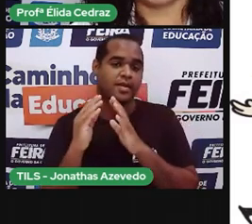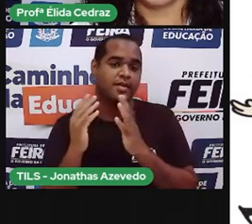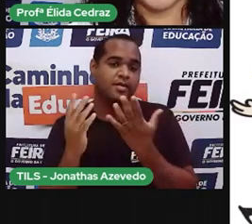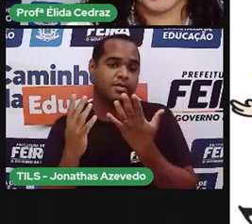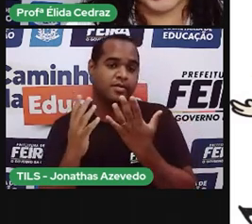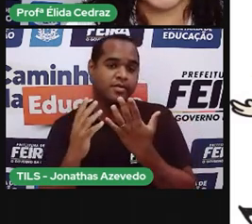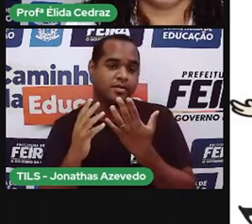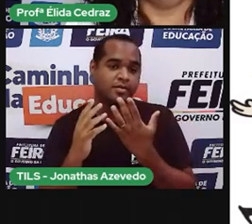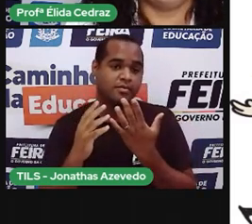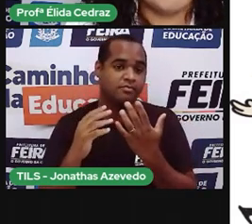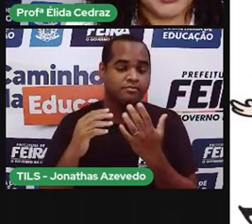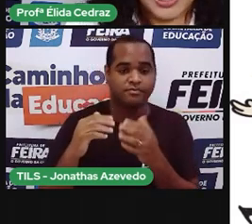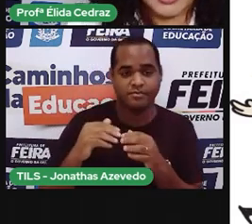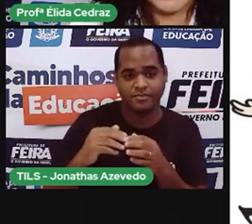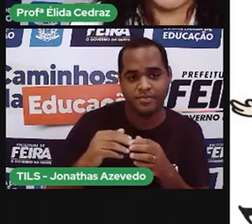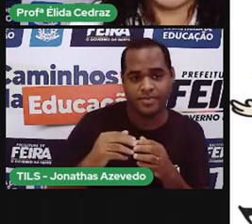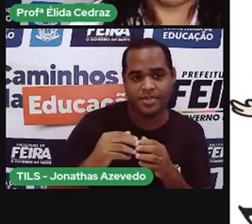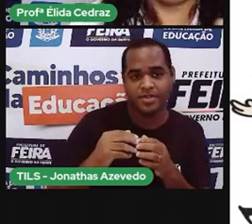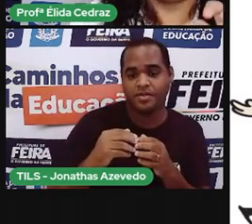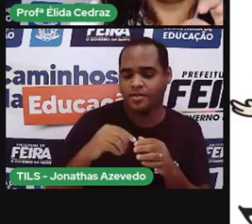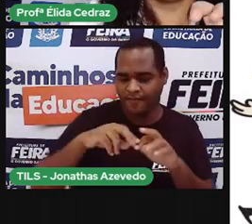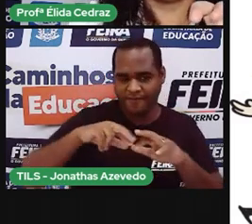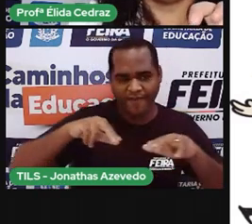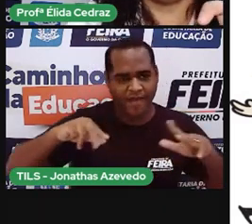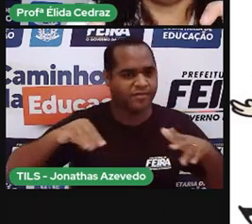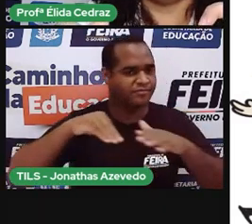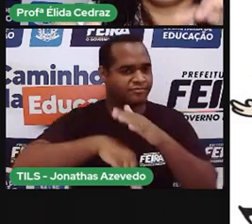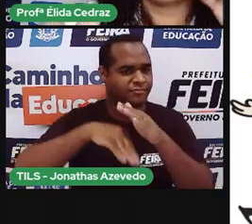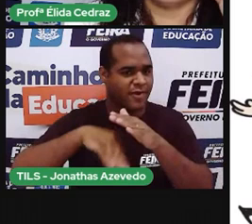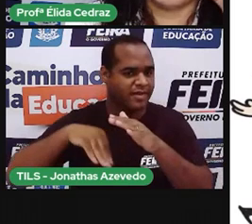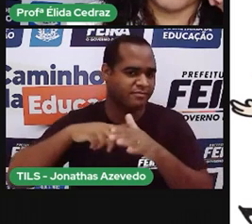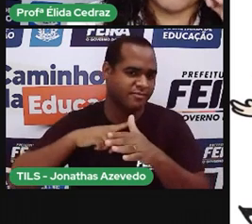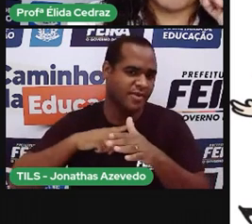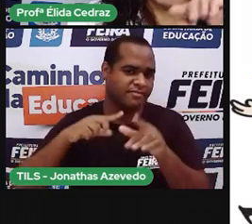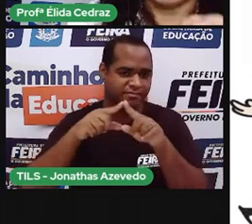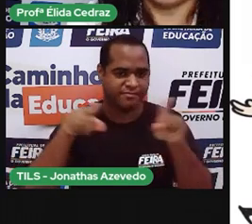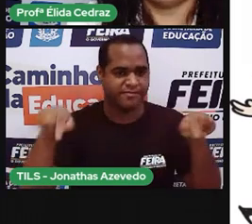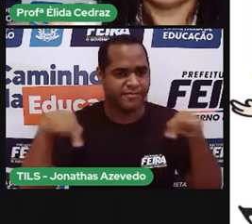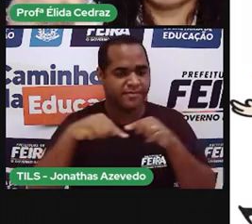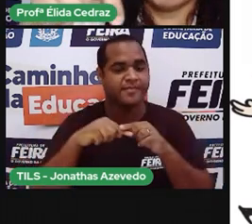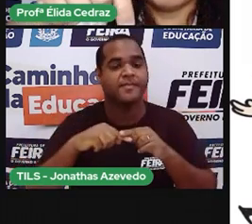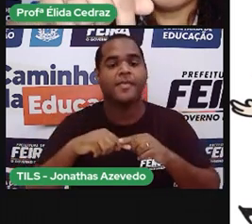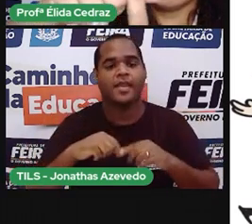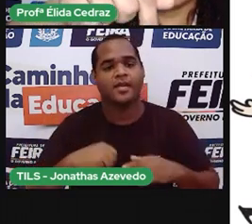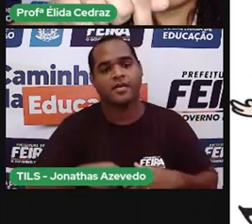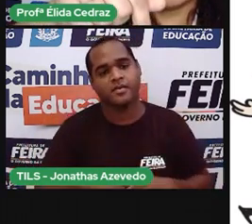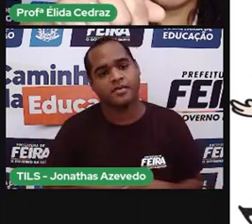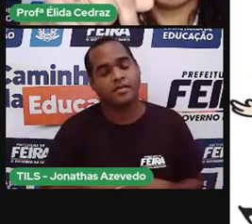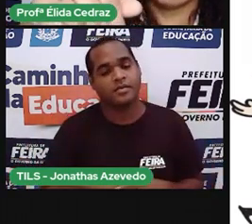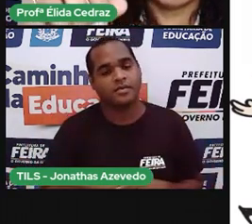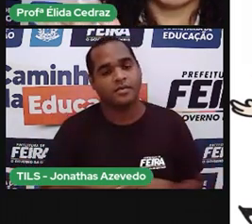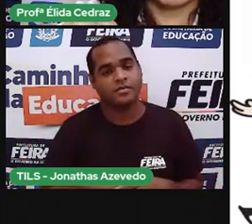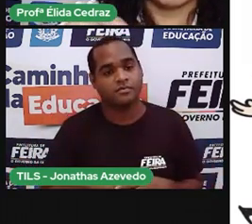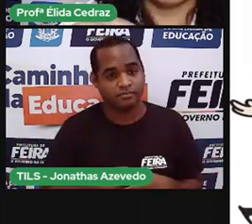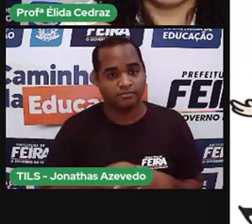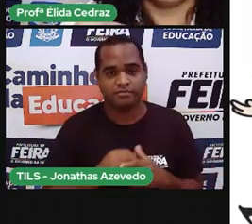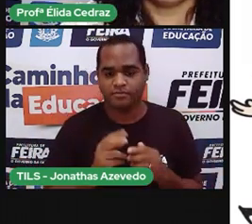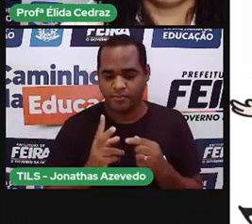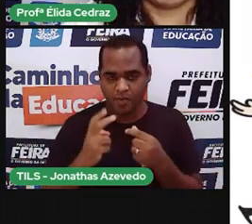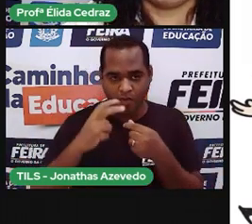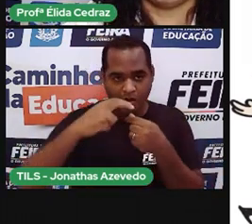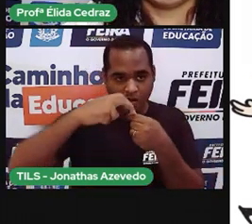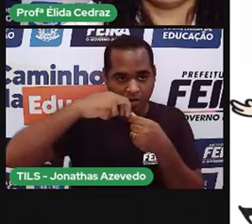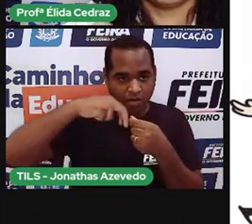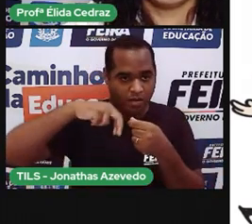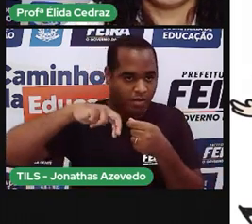caixa mágica de miudeza. E a Pro recortou umas bolinhas, uns círculozinhos